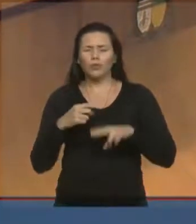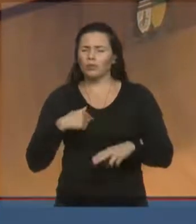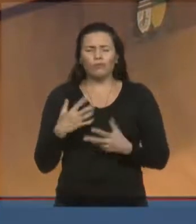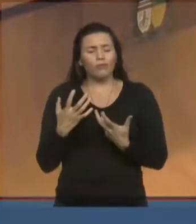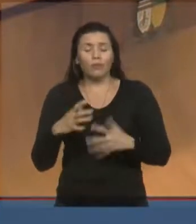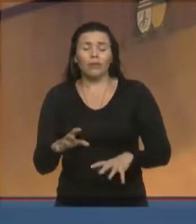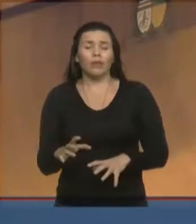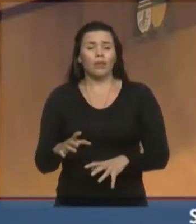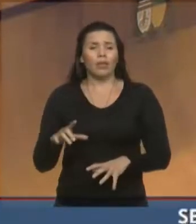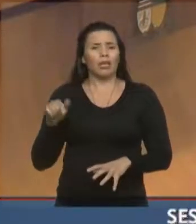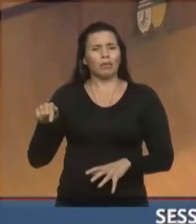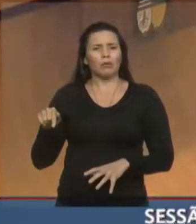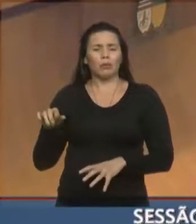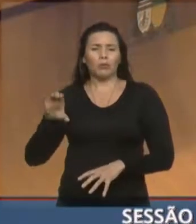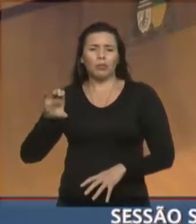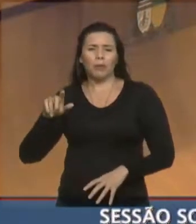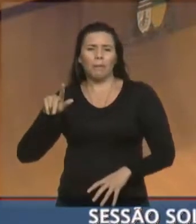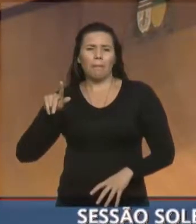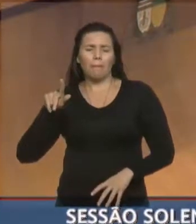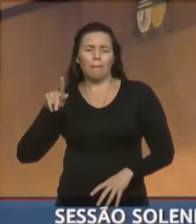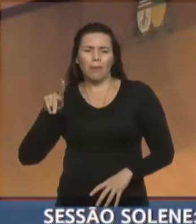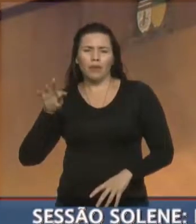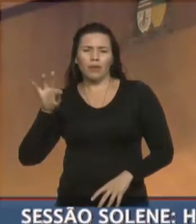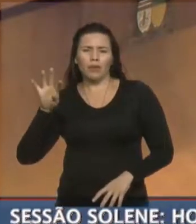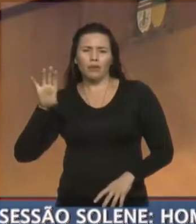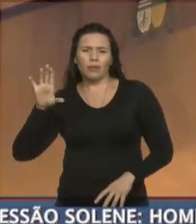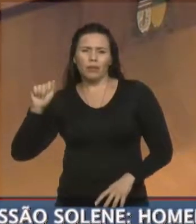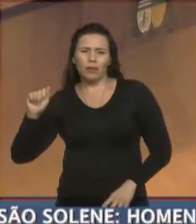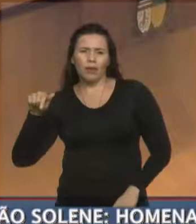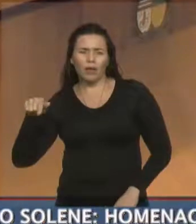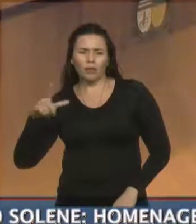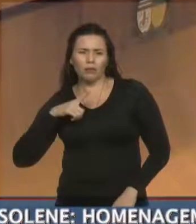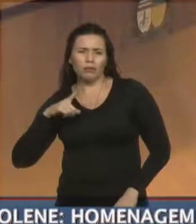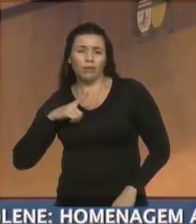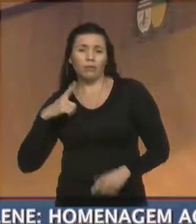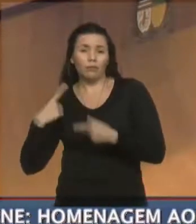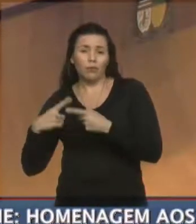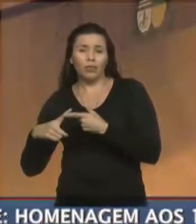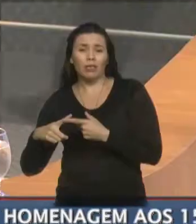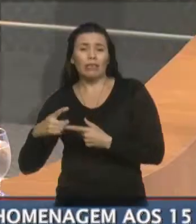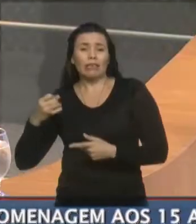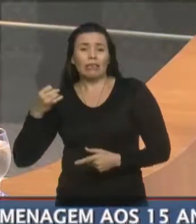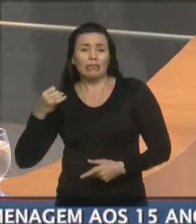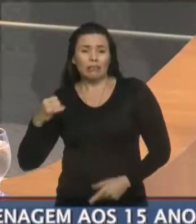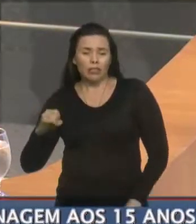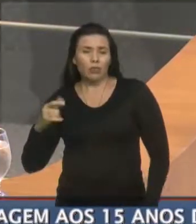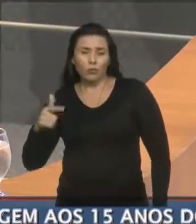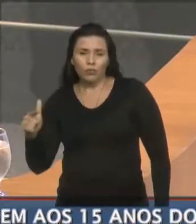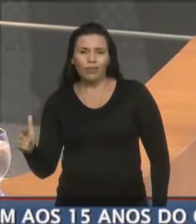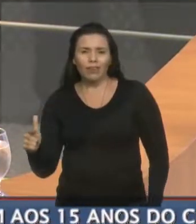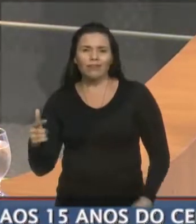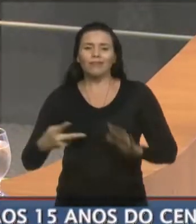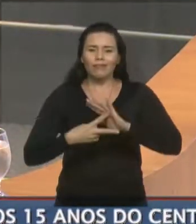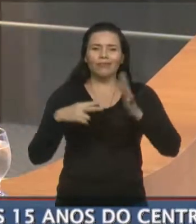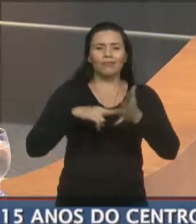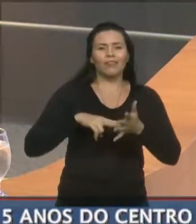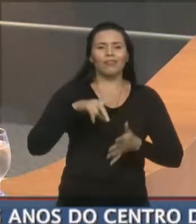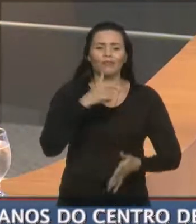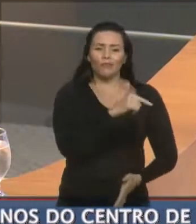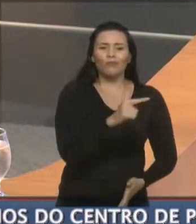Rolim, porque o nosso estado, ele é referência. É o único estado da